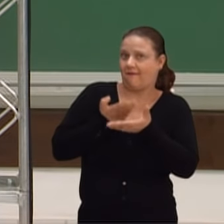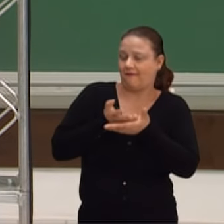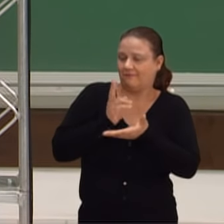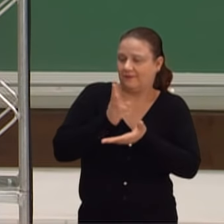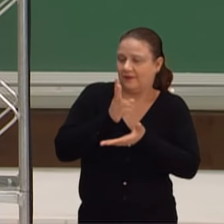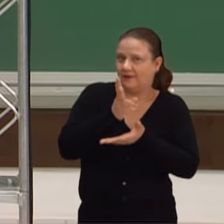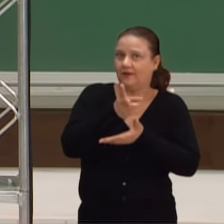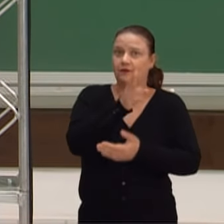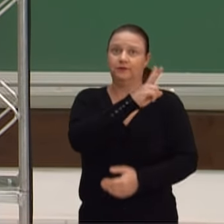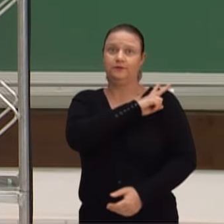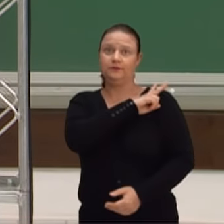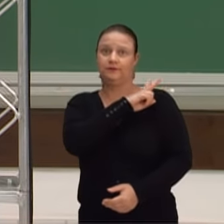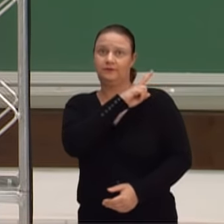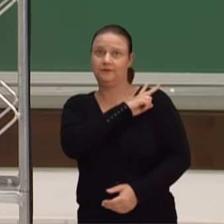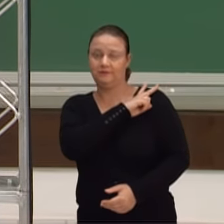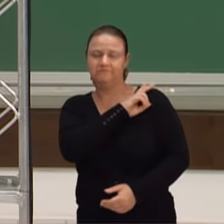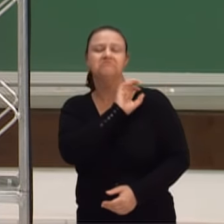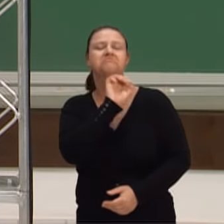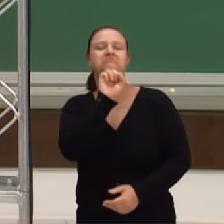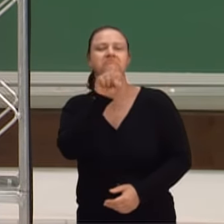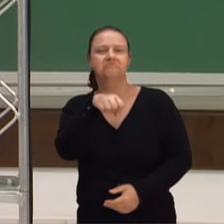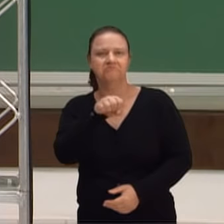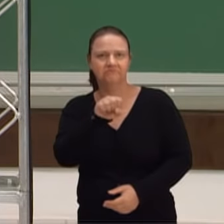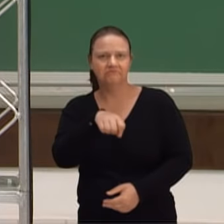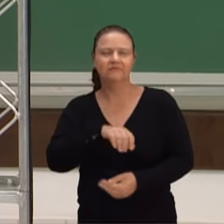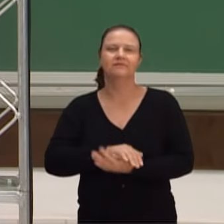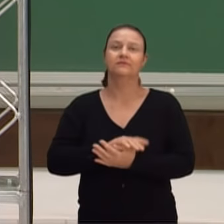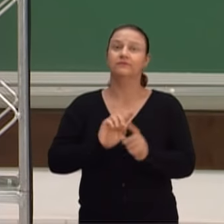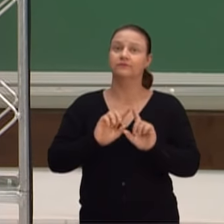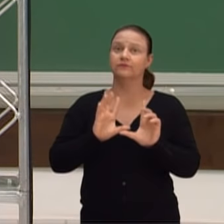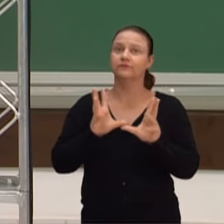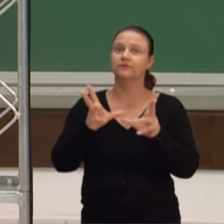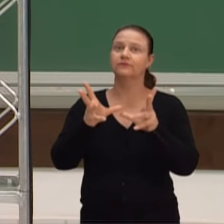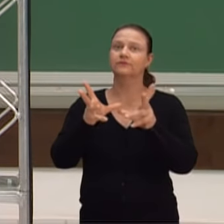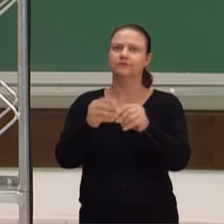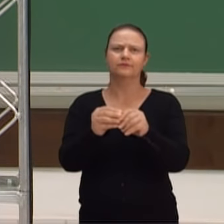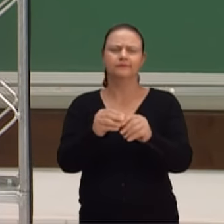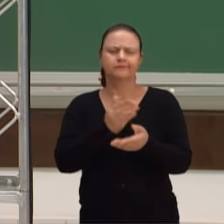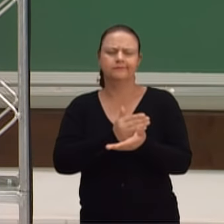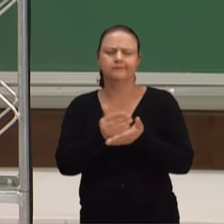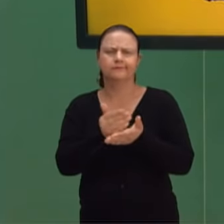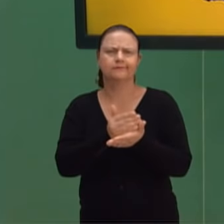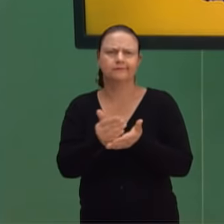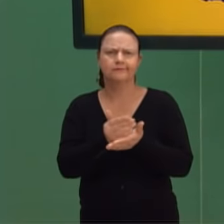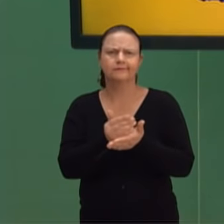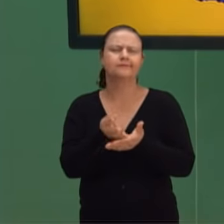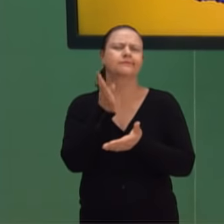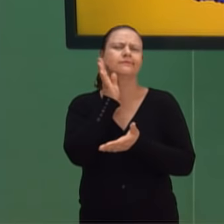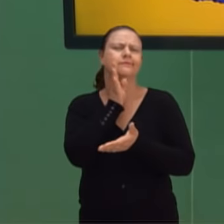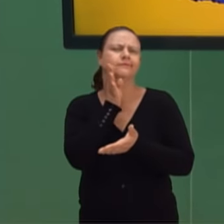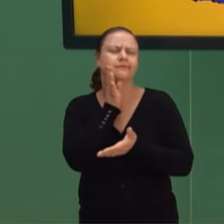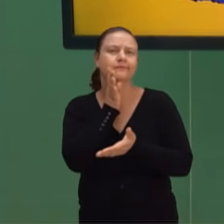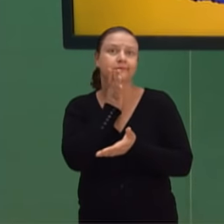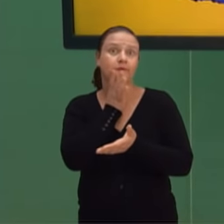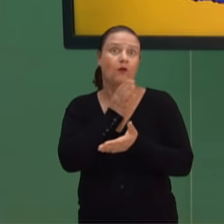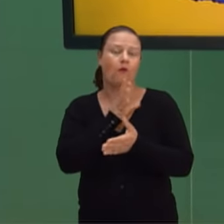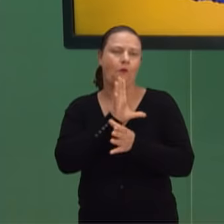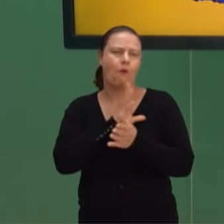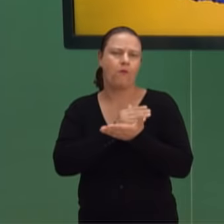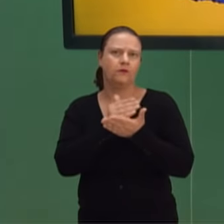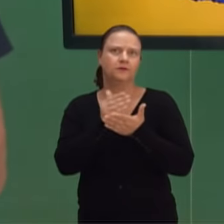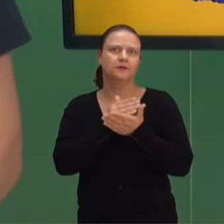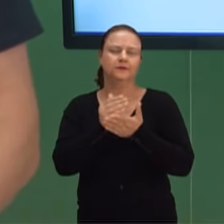do ensino médio. Isso! Então, para a gente começar bem legalzinho, para a gente já começar no ritmo, para você já